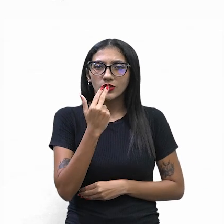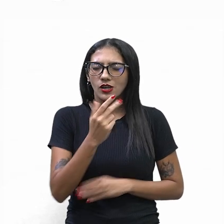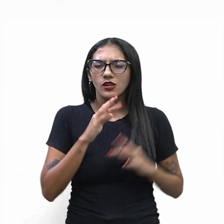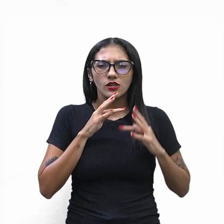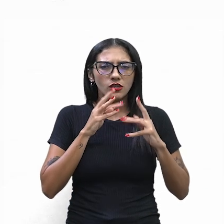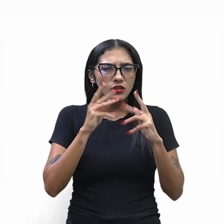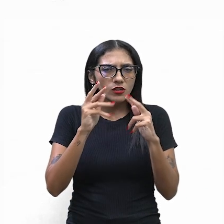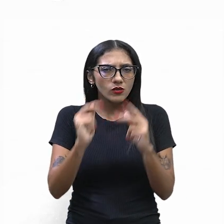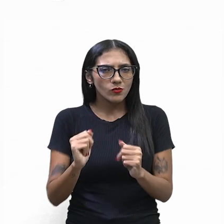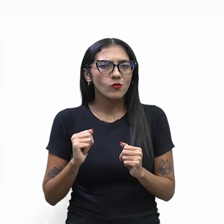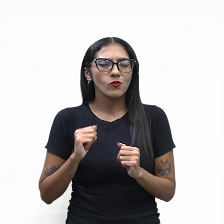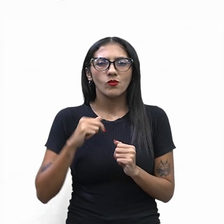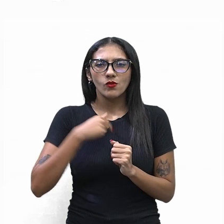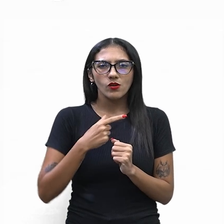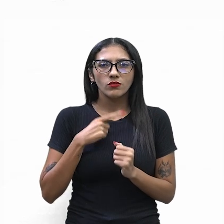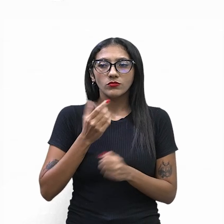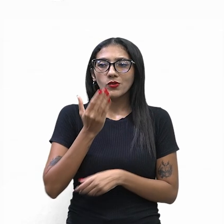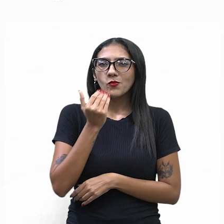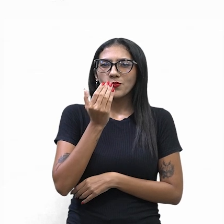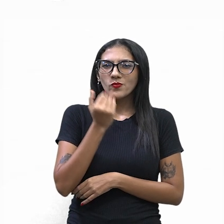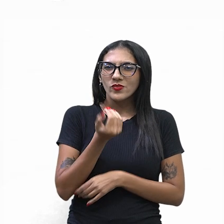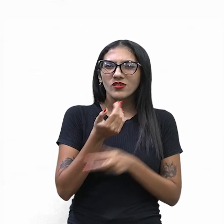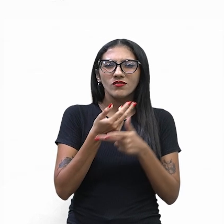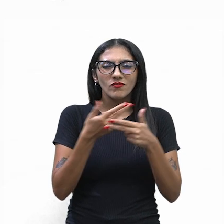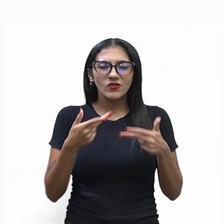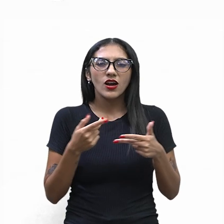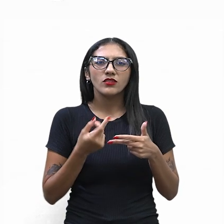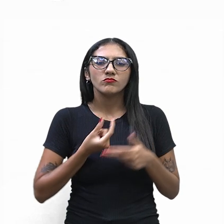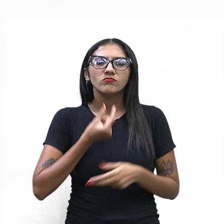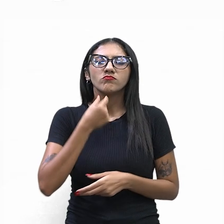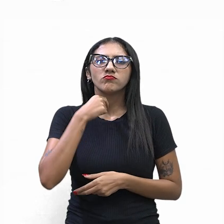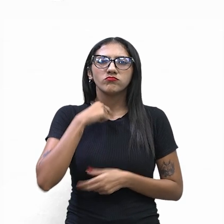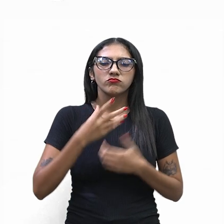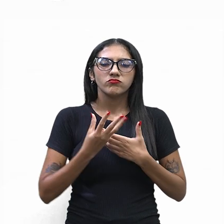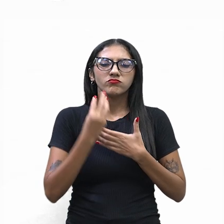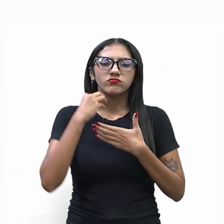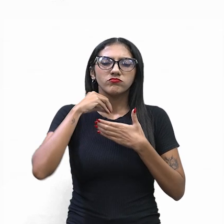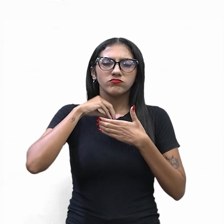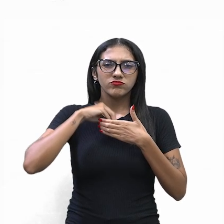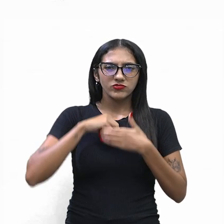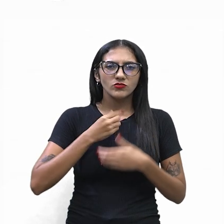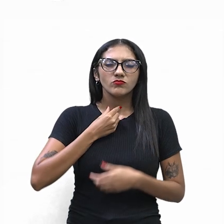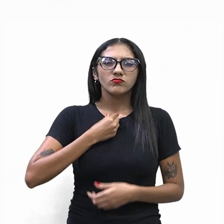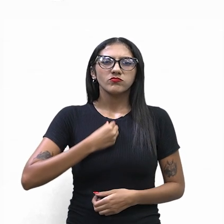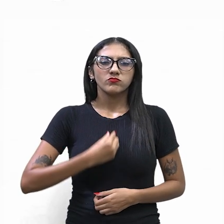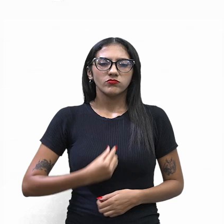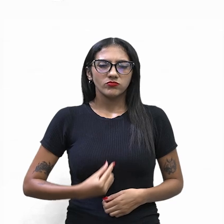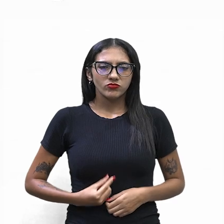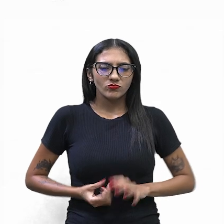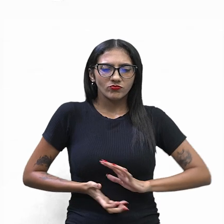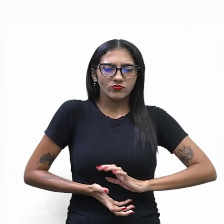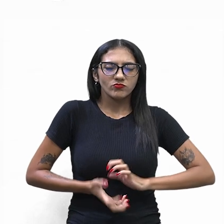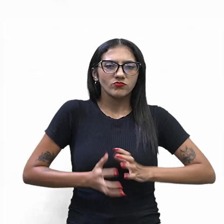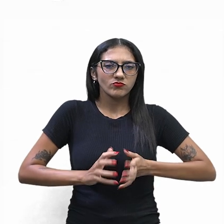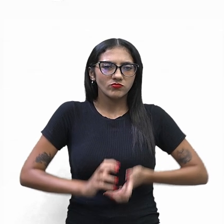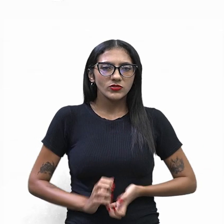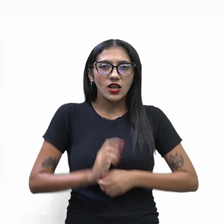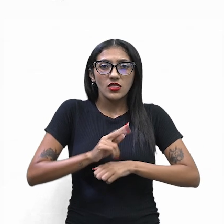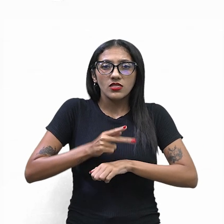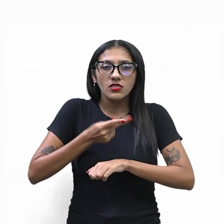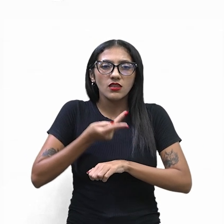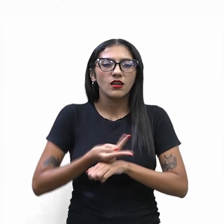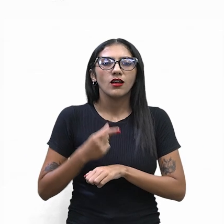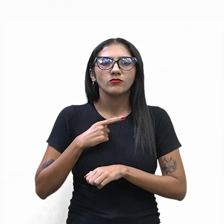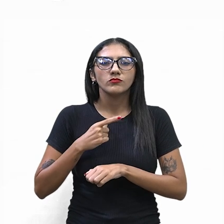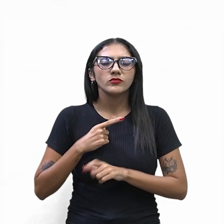ingere, que você recebe de alimento, vai ser processado dentro desse sistema, porque o final, a